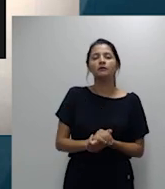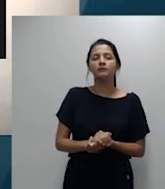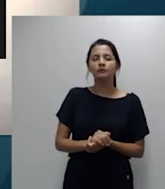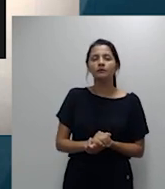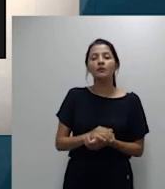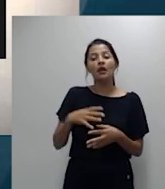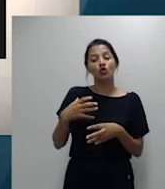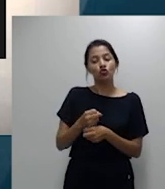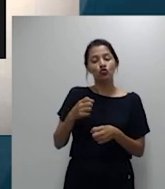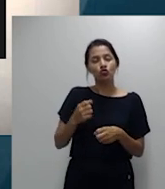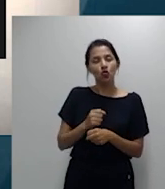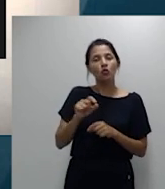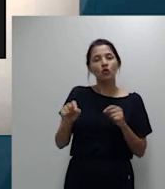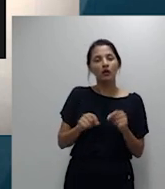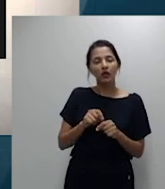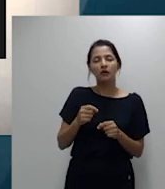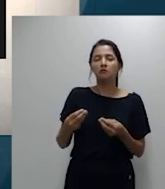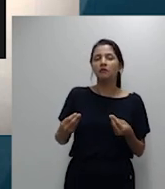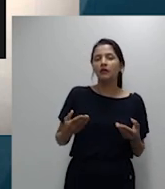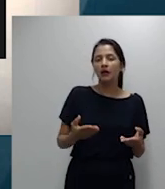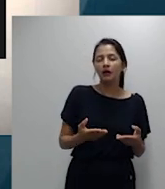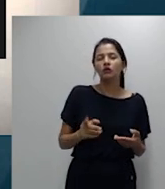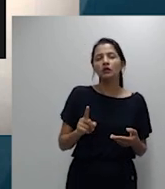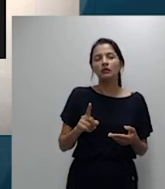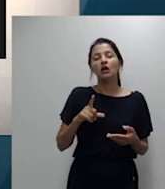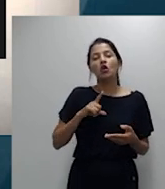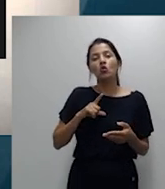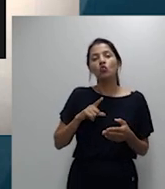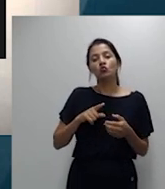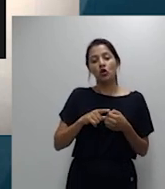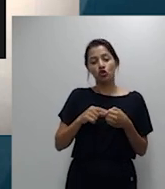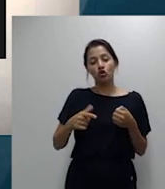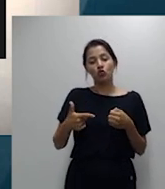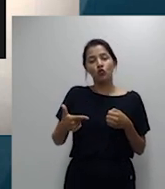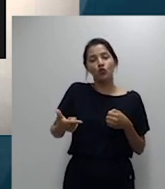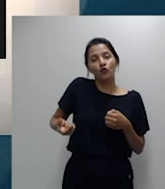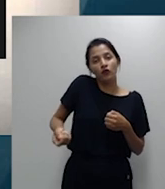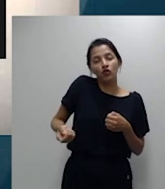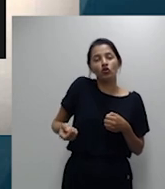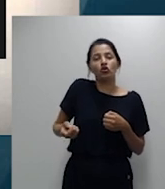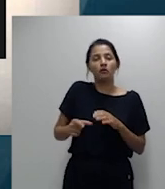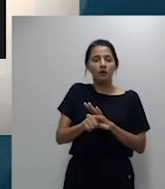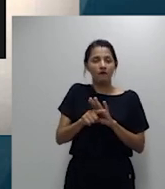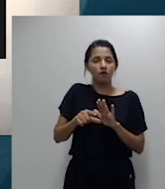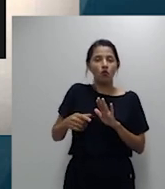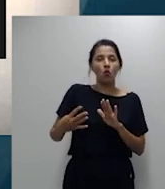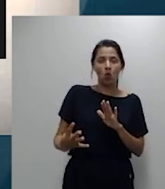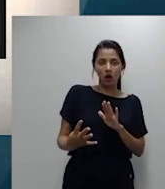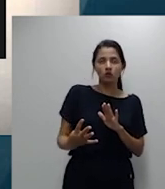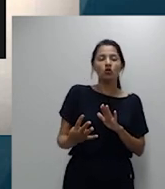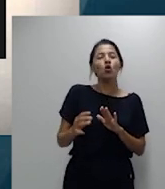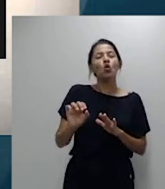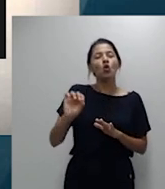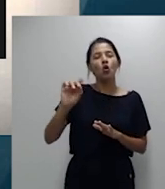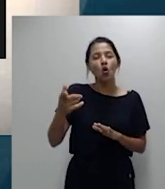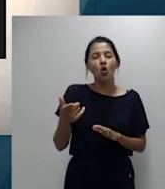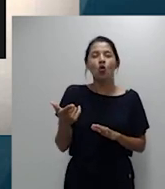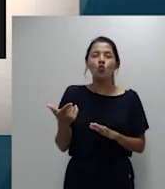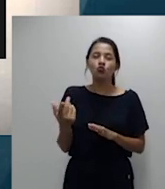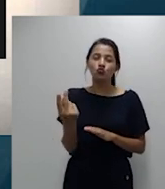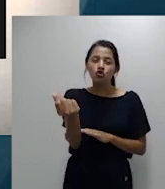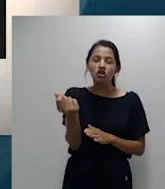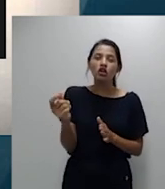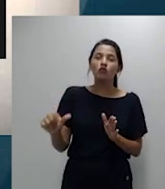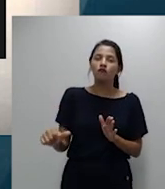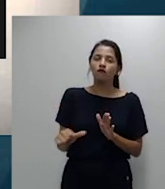cálculo o valor dado à causa ou condenação nos termos do artigo 20 paragrafo 4º daquele diploma ou mesmo um valor fixo